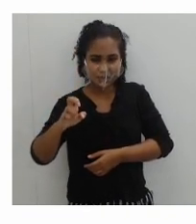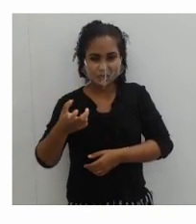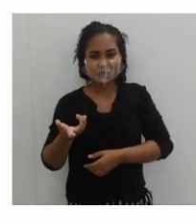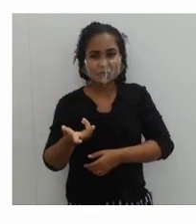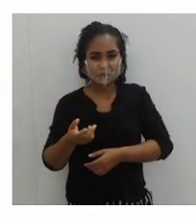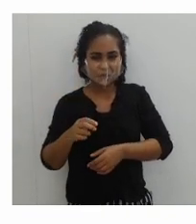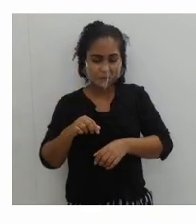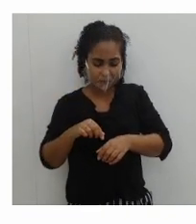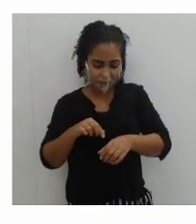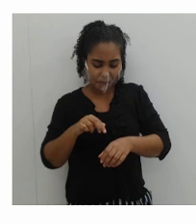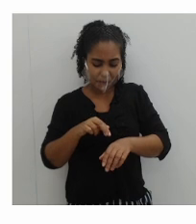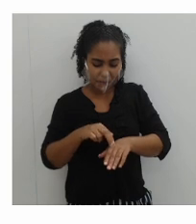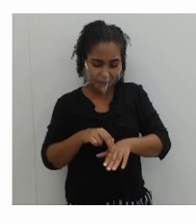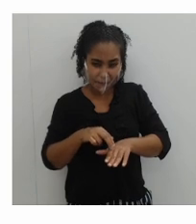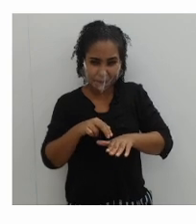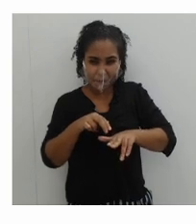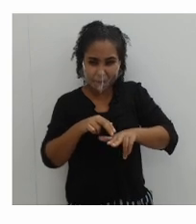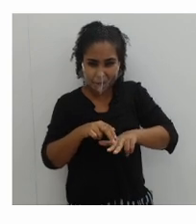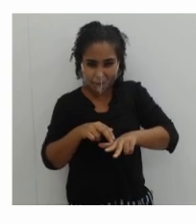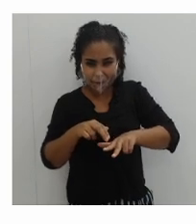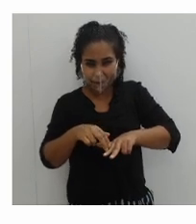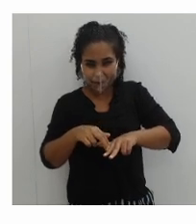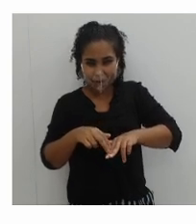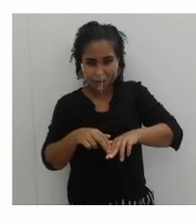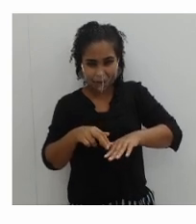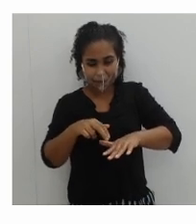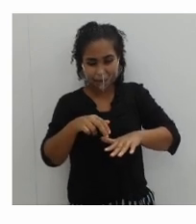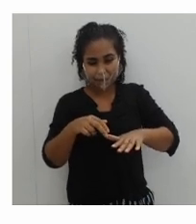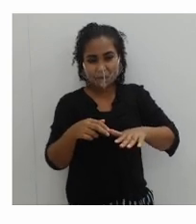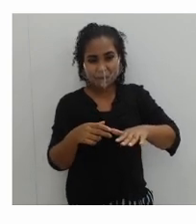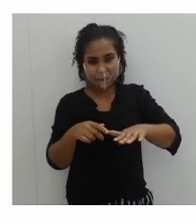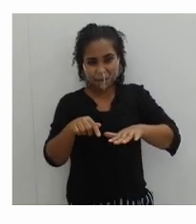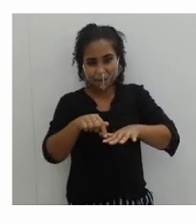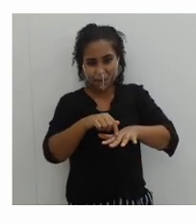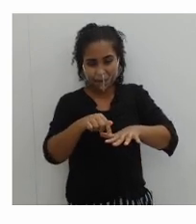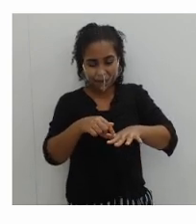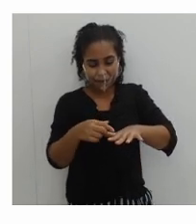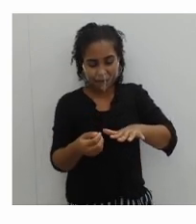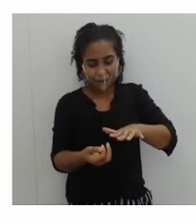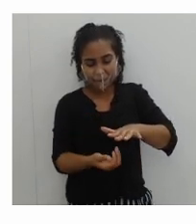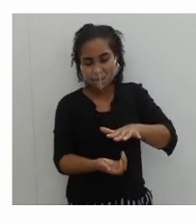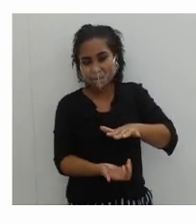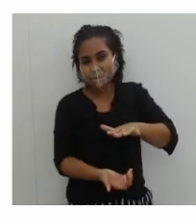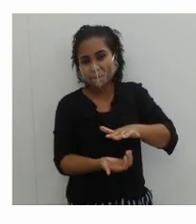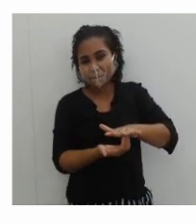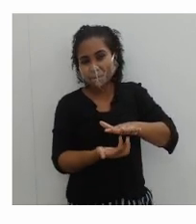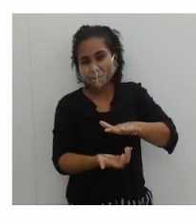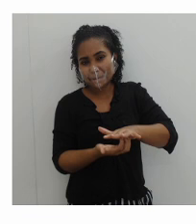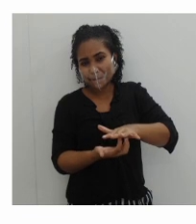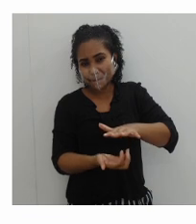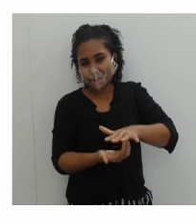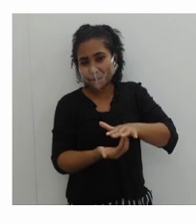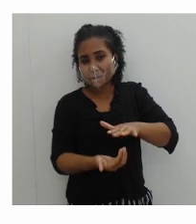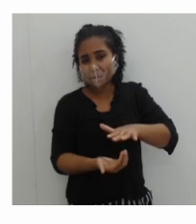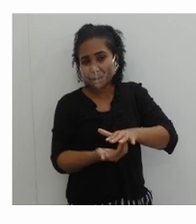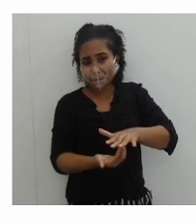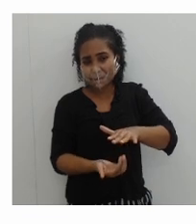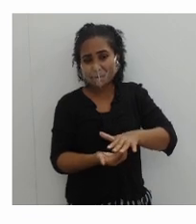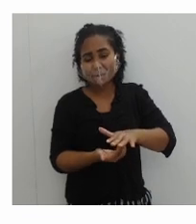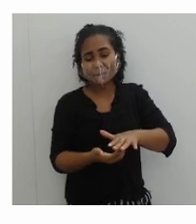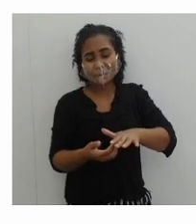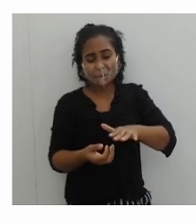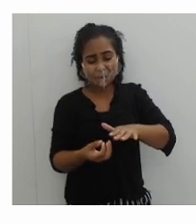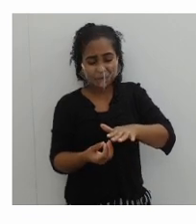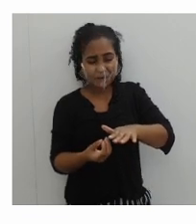tá certo? Nos ovos ou nas larvas, principalmente pelas larvas, e isso aí vai entrar pela sua